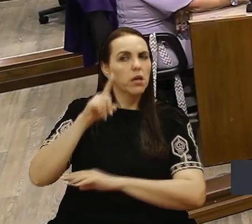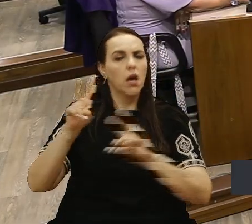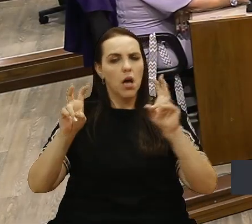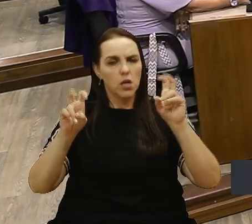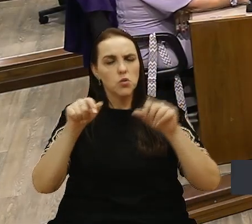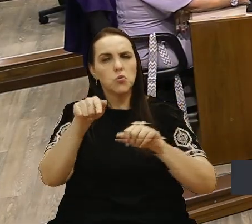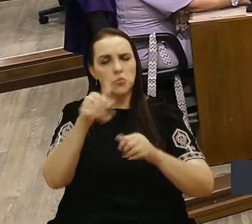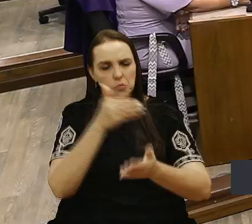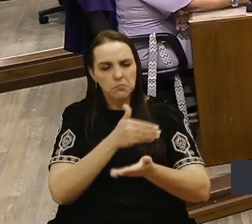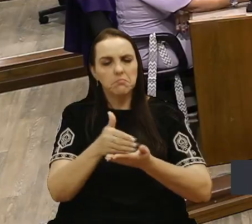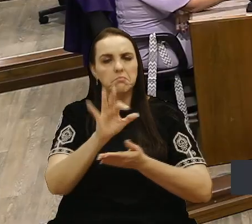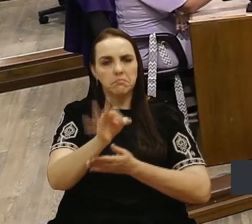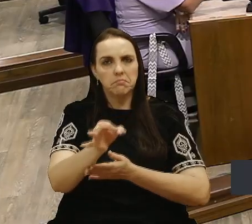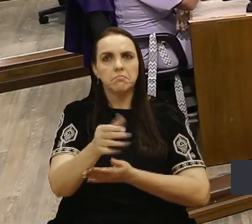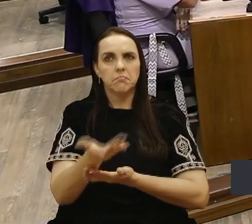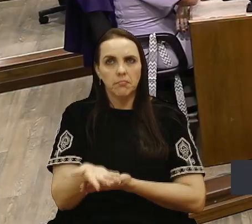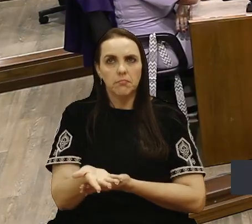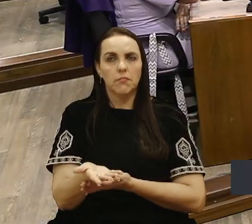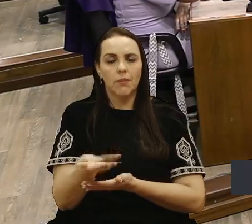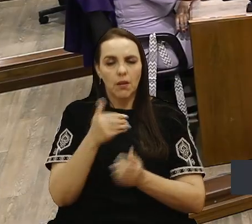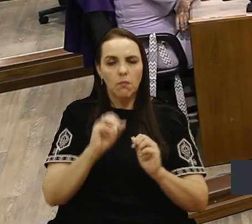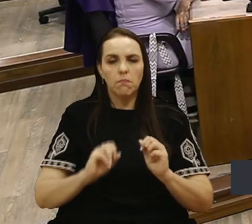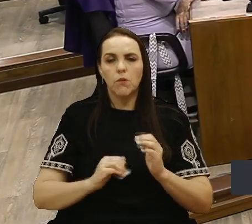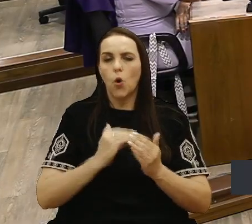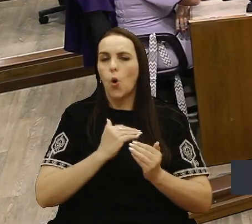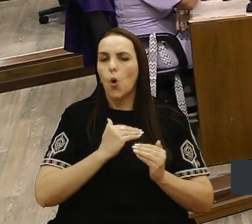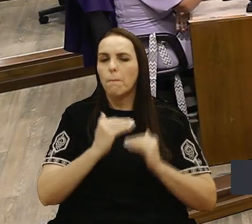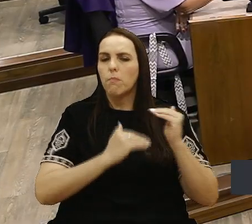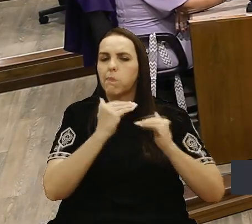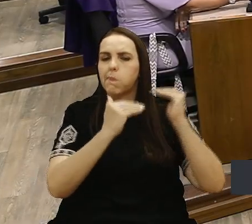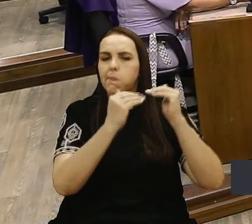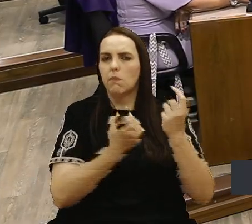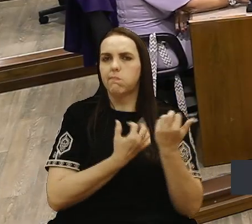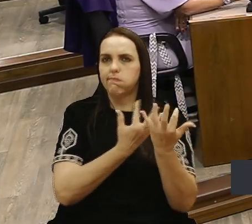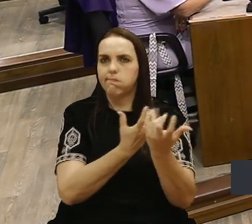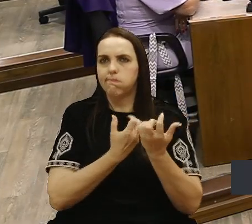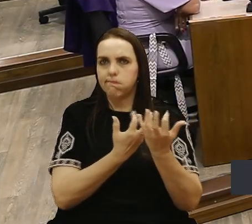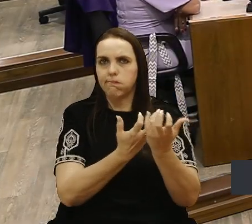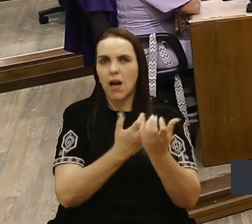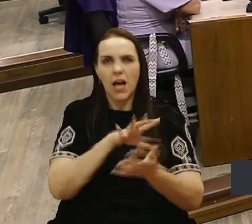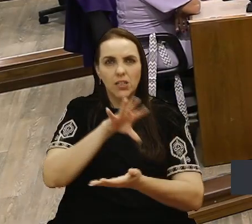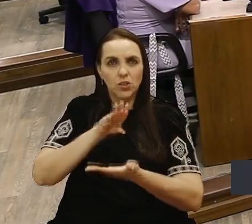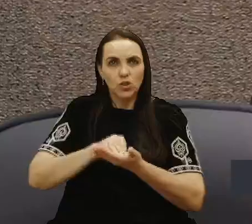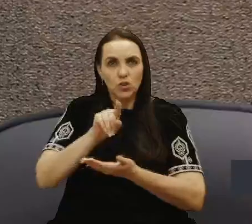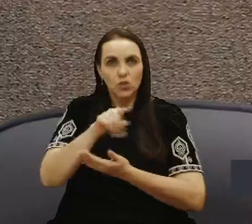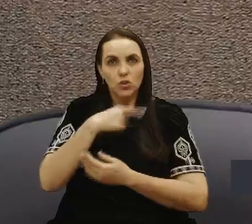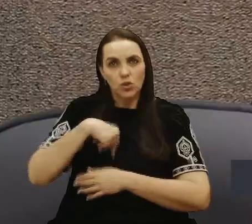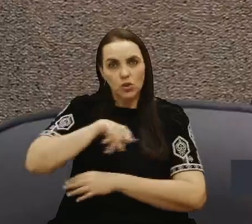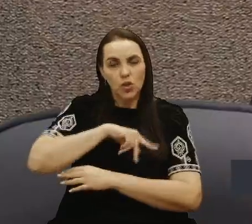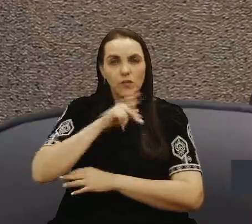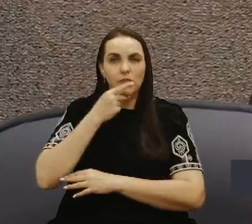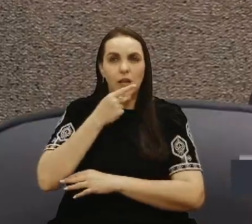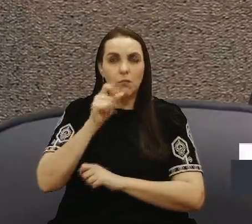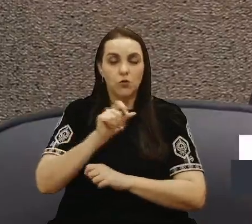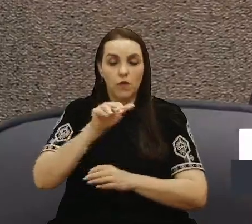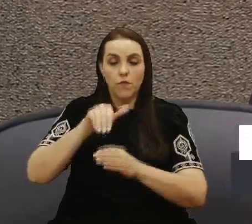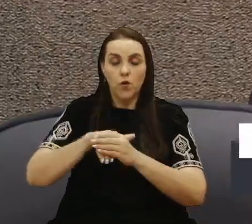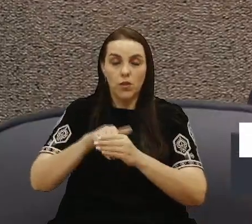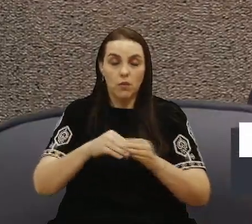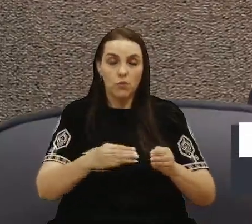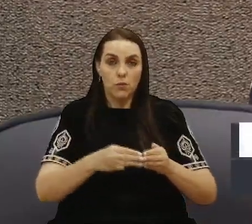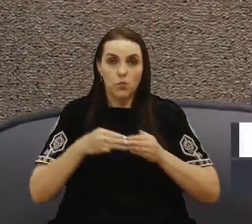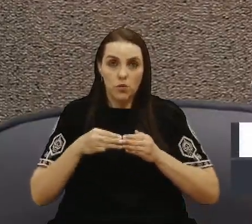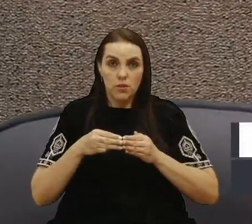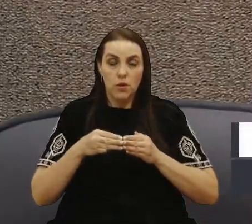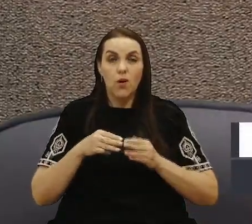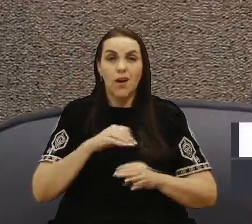desde o princípio, quando aumentou a questão dos incêndios, né? Mas deixar registrado aquilo que a gente falou quando a gente votou a moção, né?